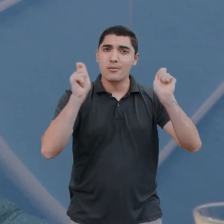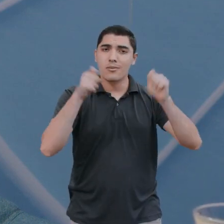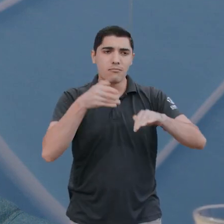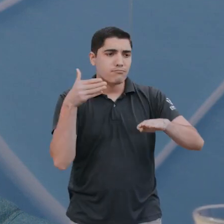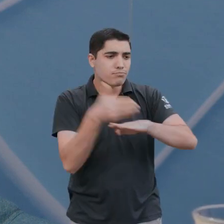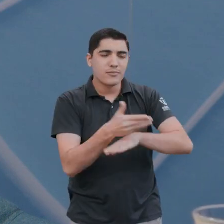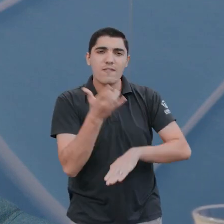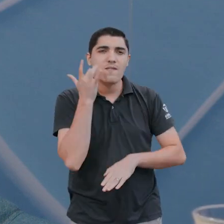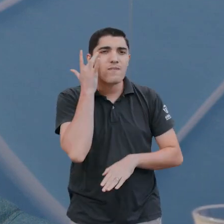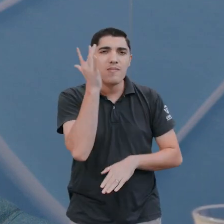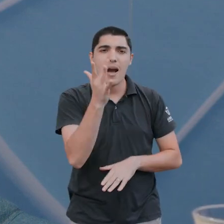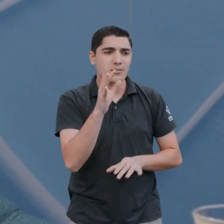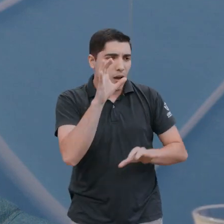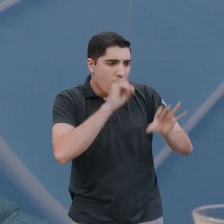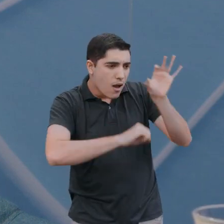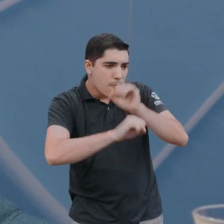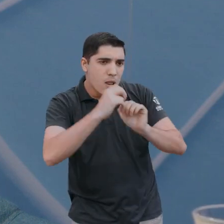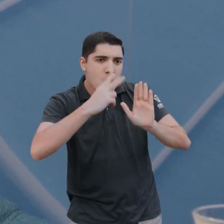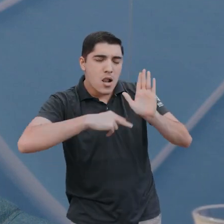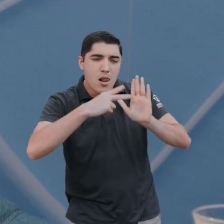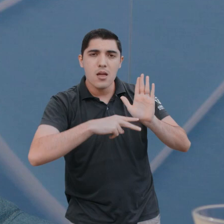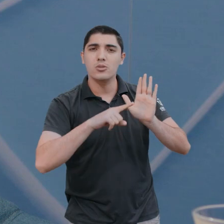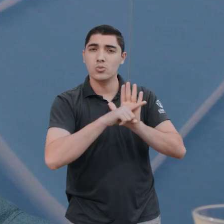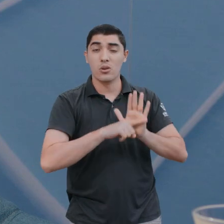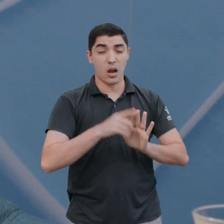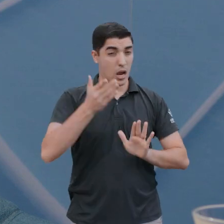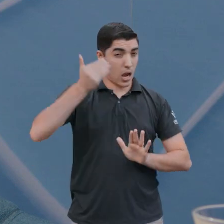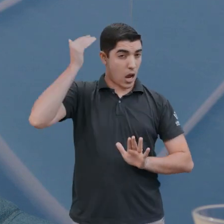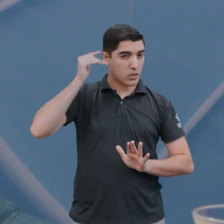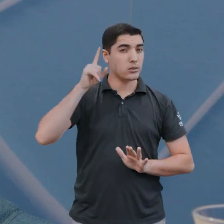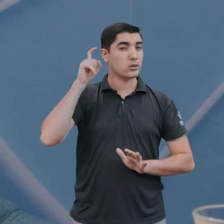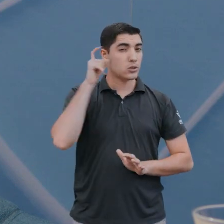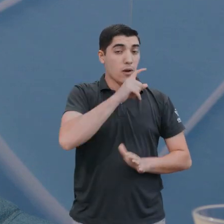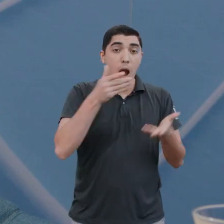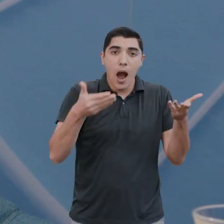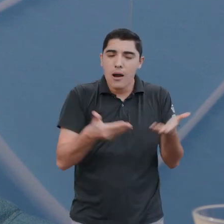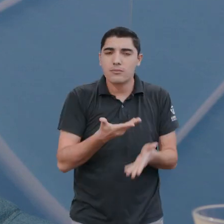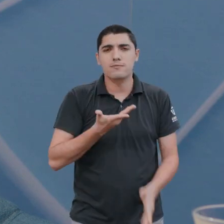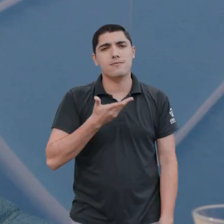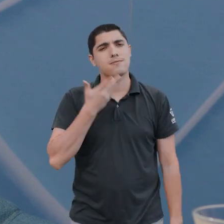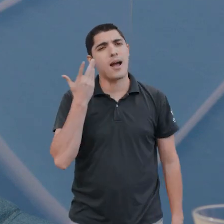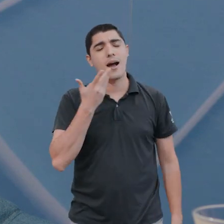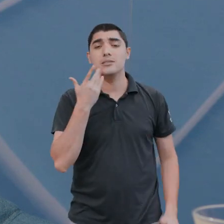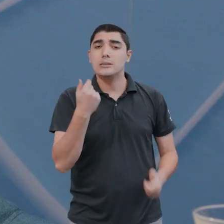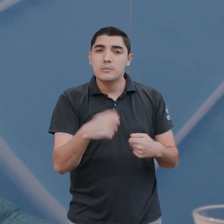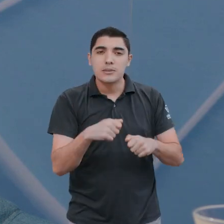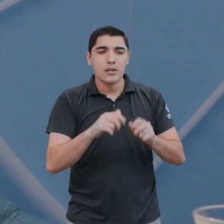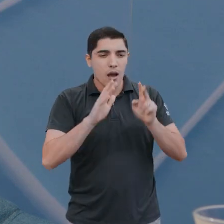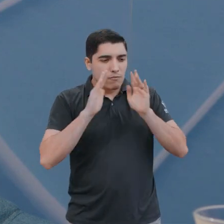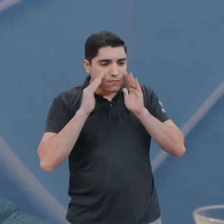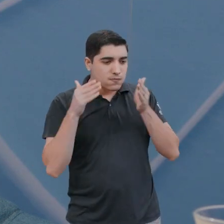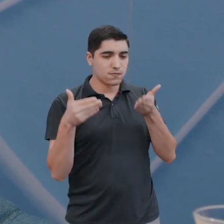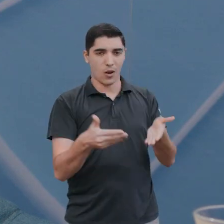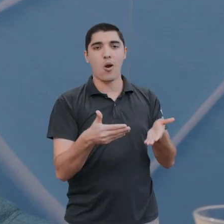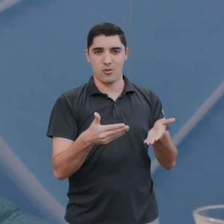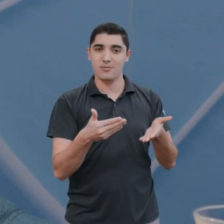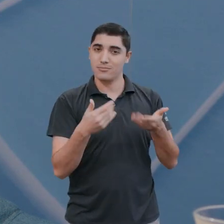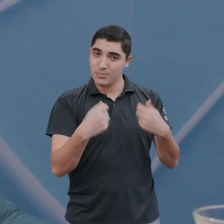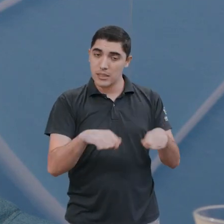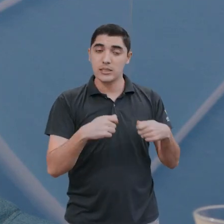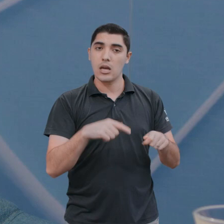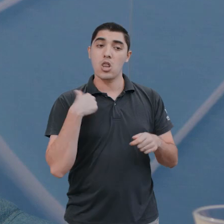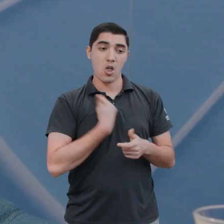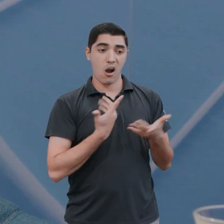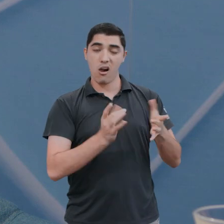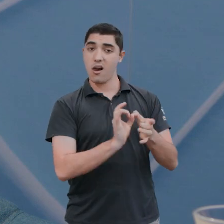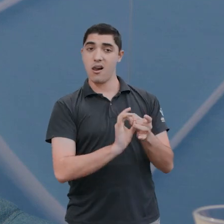acessar. Hoje em dia é muito mais fácil ter acesso às informações do que era antigamente. Ainda a gente precisa avançar muito referente a isso, mas hoje em dia nós